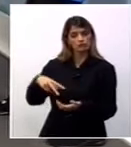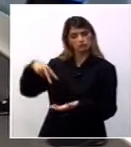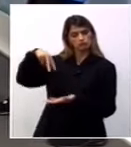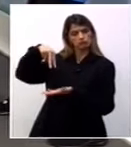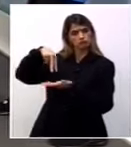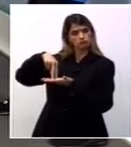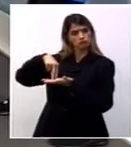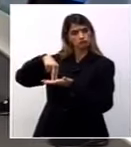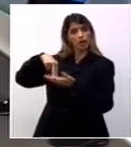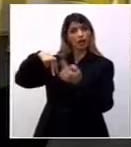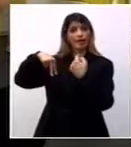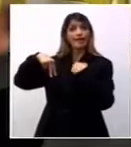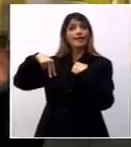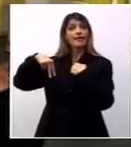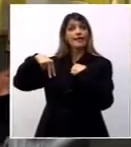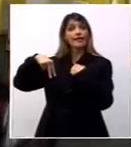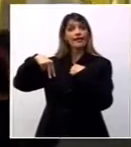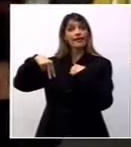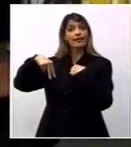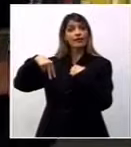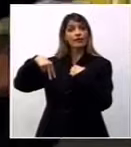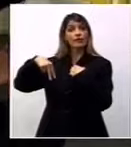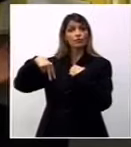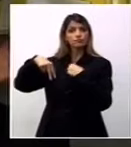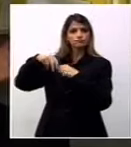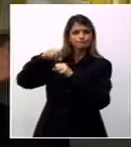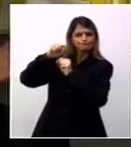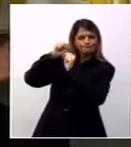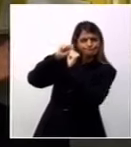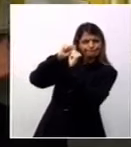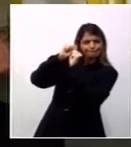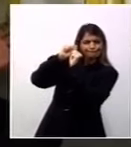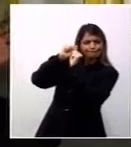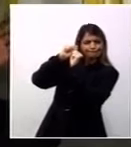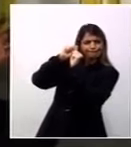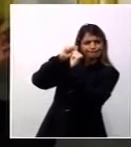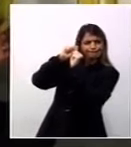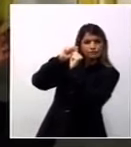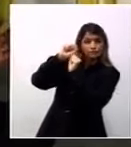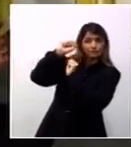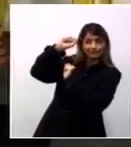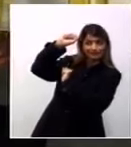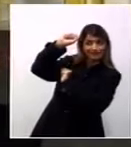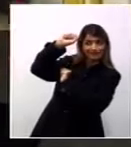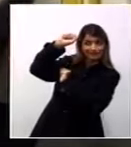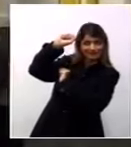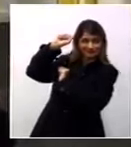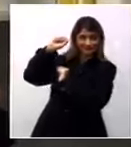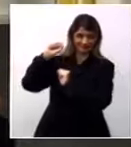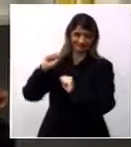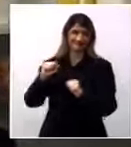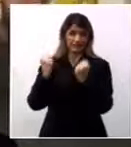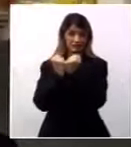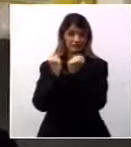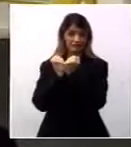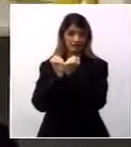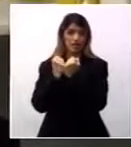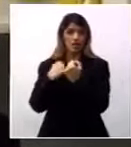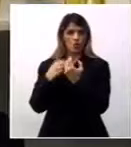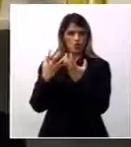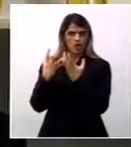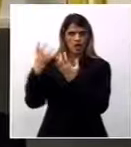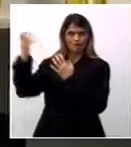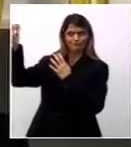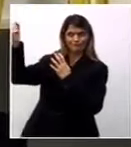contato, e eu mais do lado de proteção. Então, eu vou tentar me defender nesse caso. Eu quero trazer o Diego